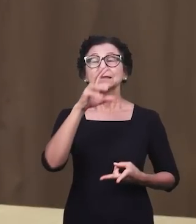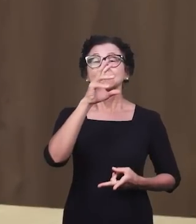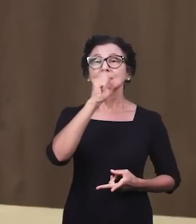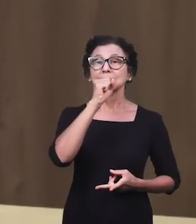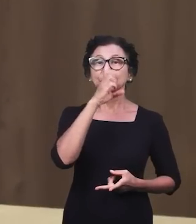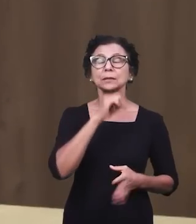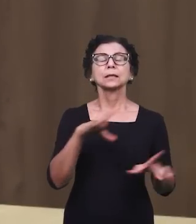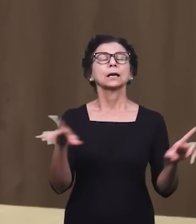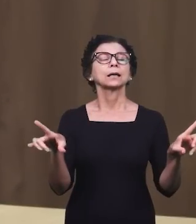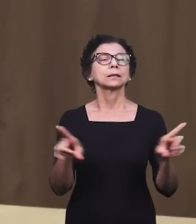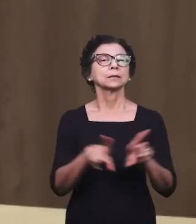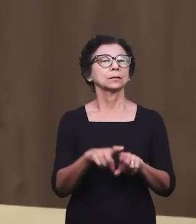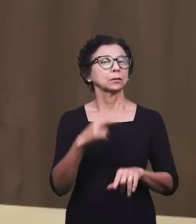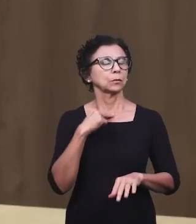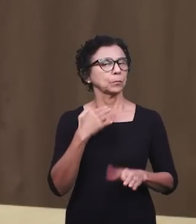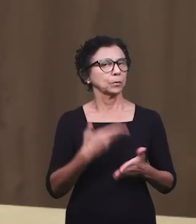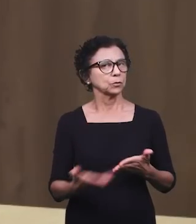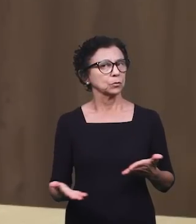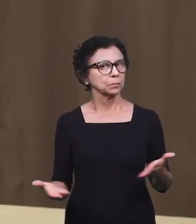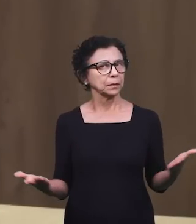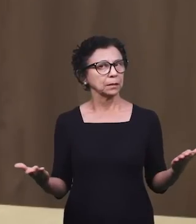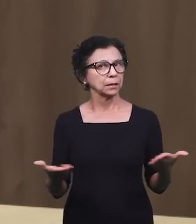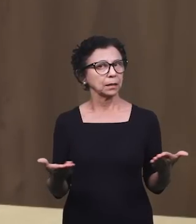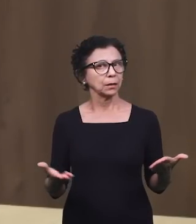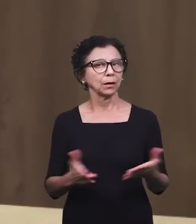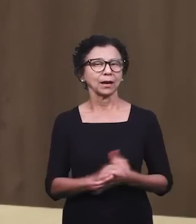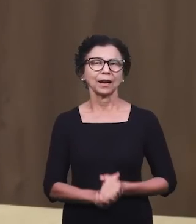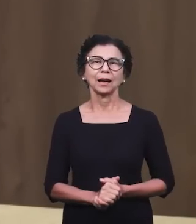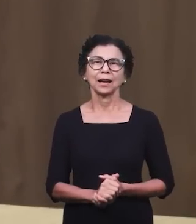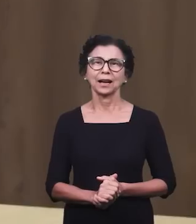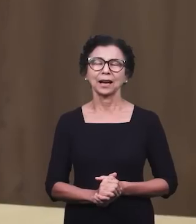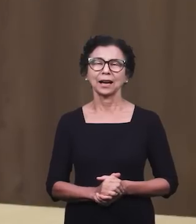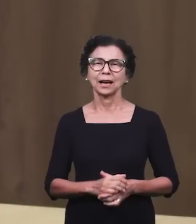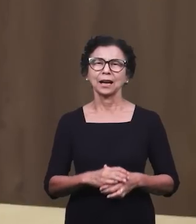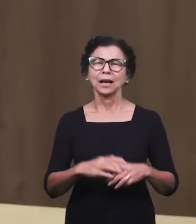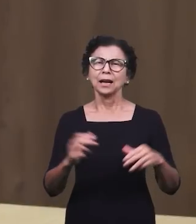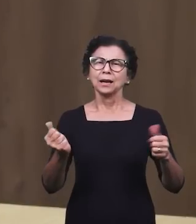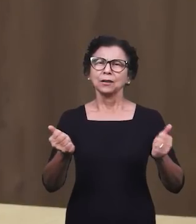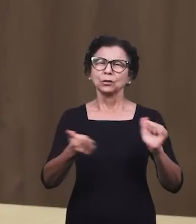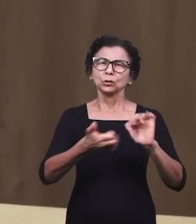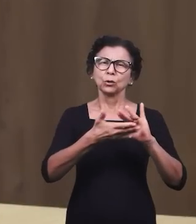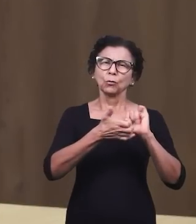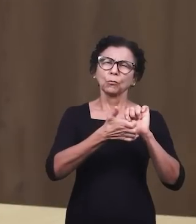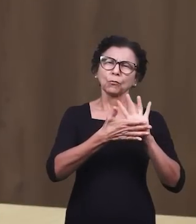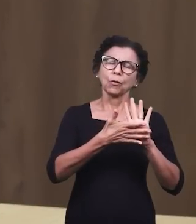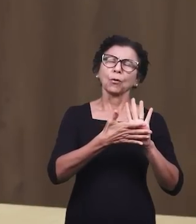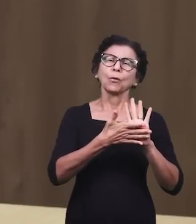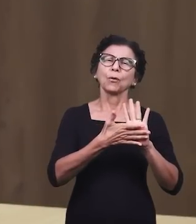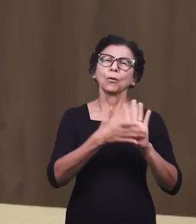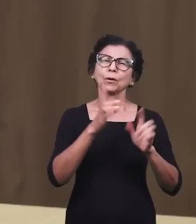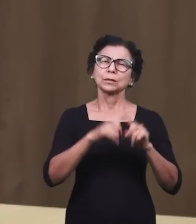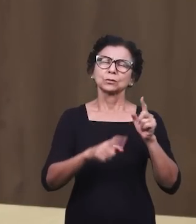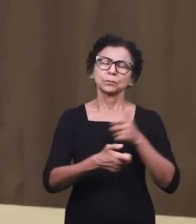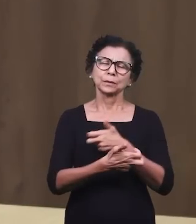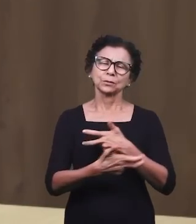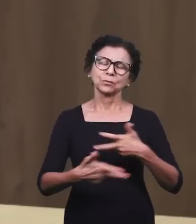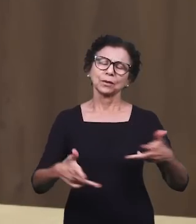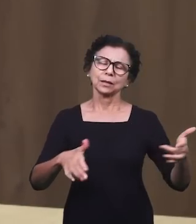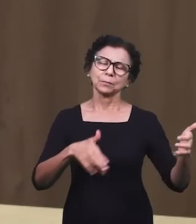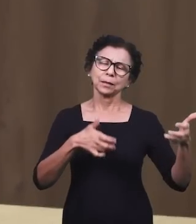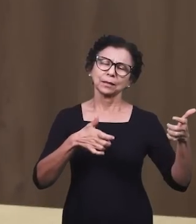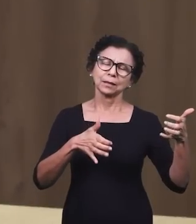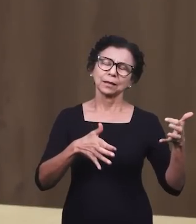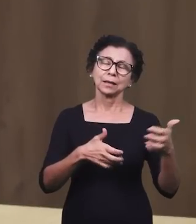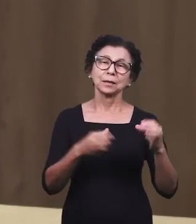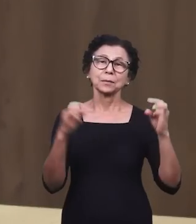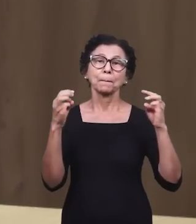deixar de assistir hoje Serenata Manaim, uma bênção. E dormir sem assistir o Serenata Manaim, você não